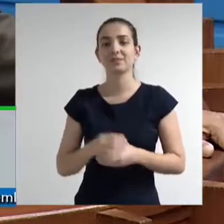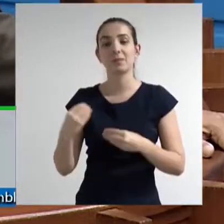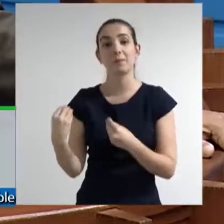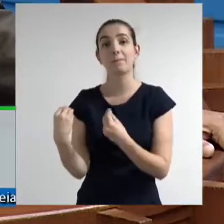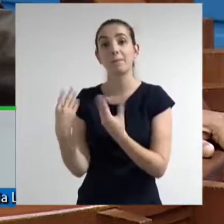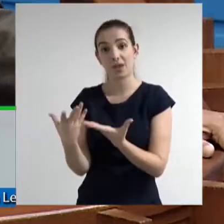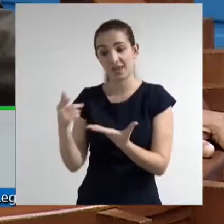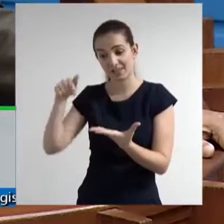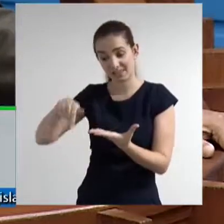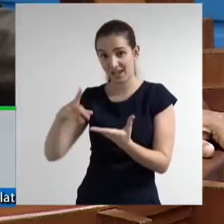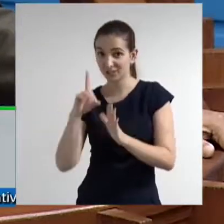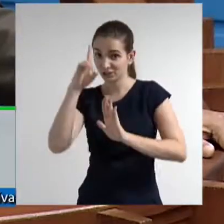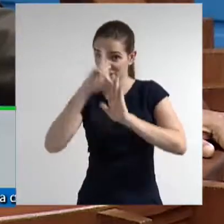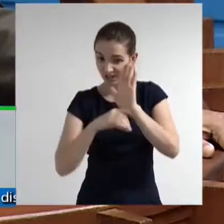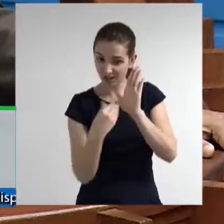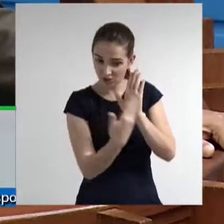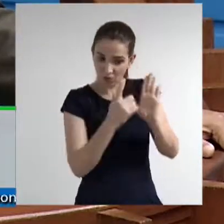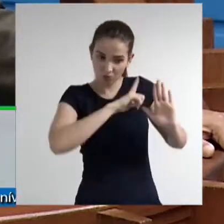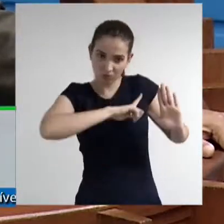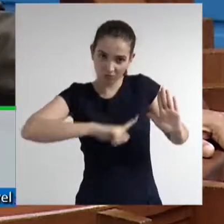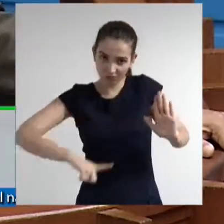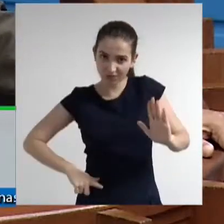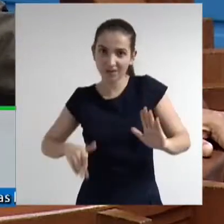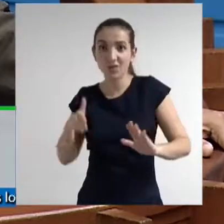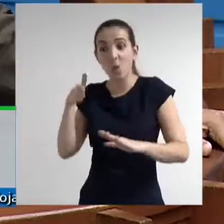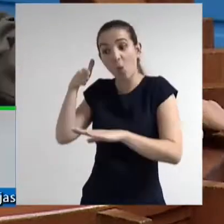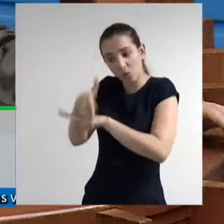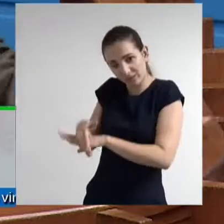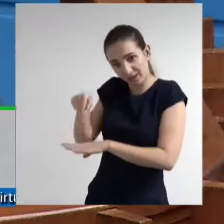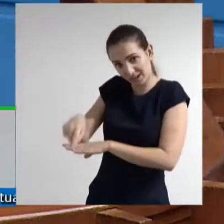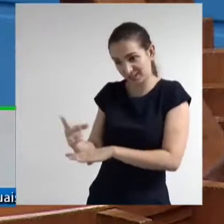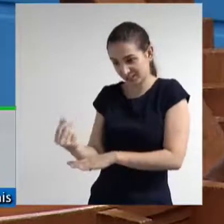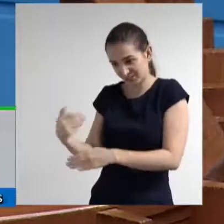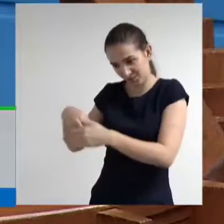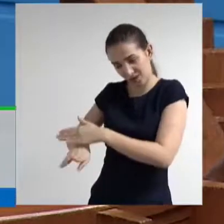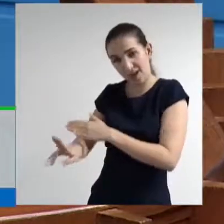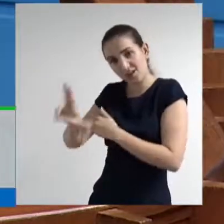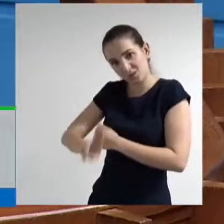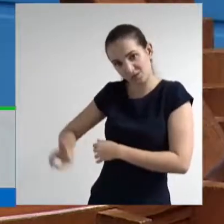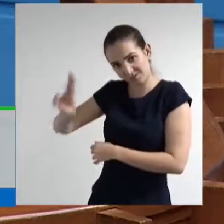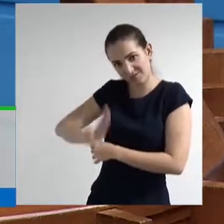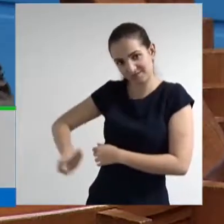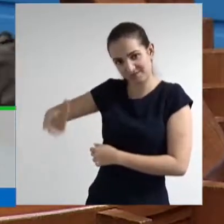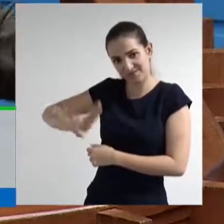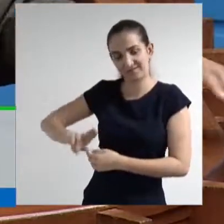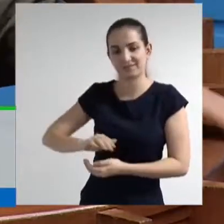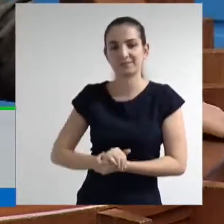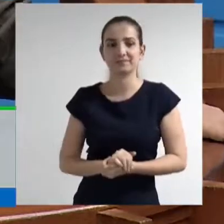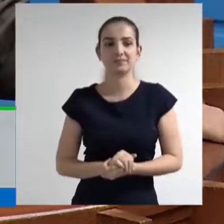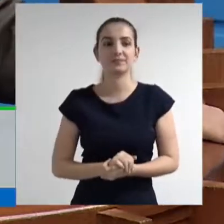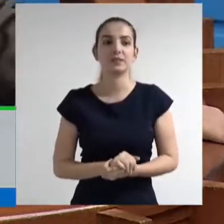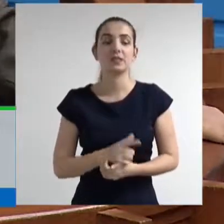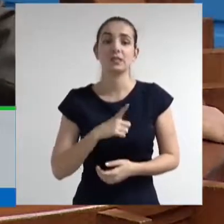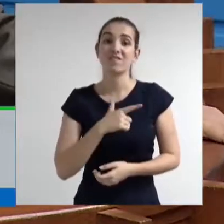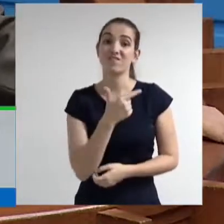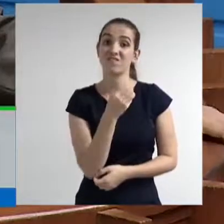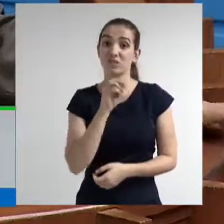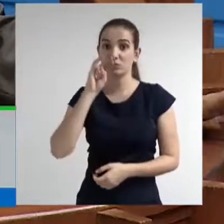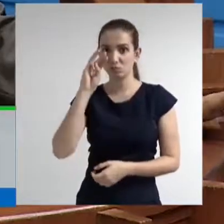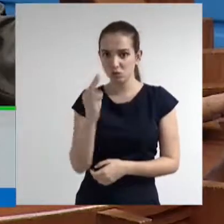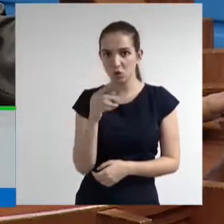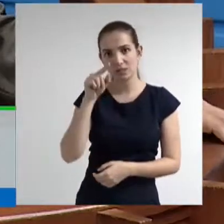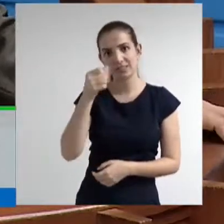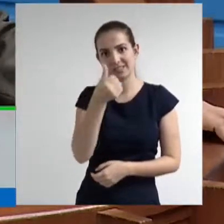direito ao governo do Estado de acessar aqueles valores que, na época, somaram em torno de R$ 1.600.000.